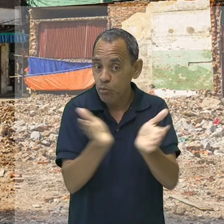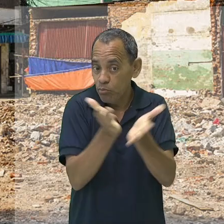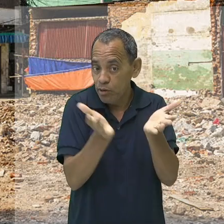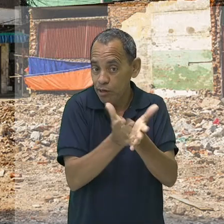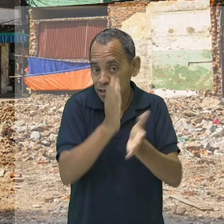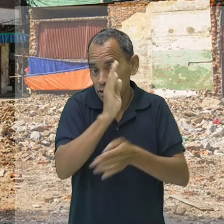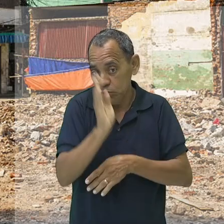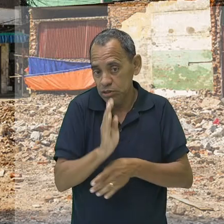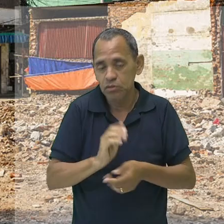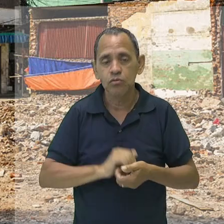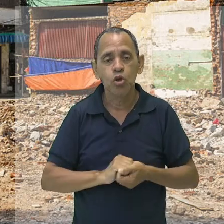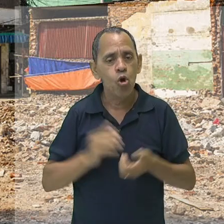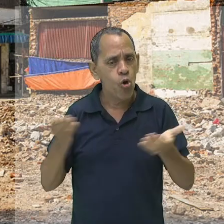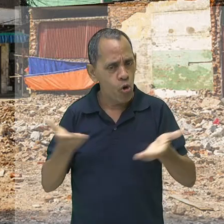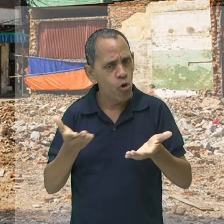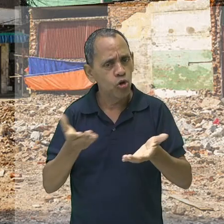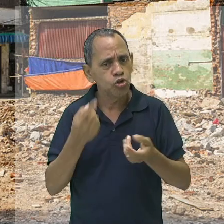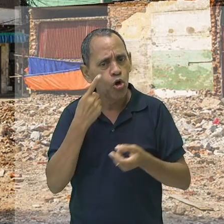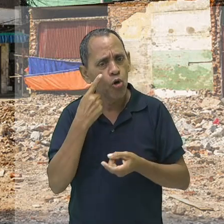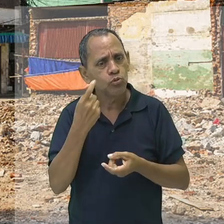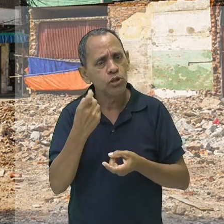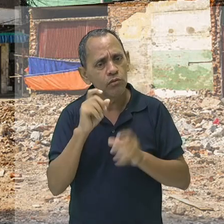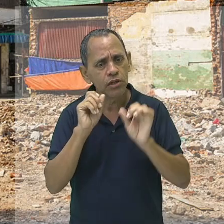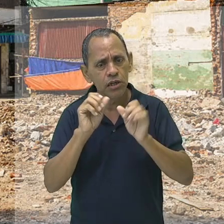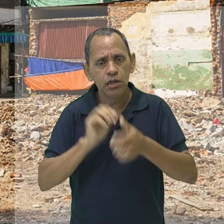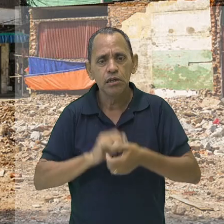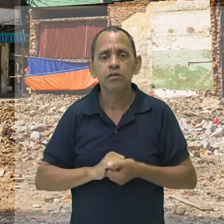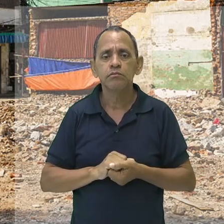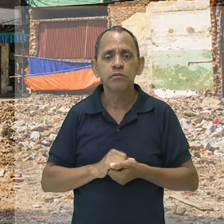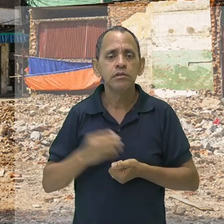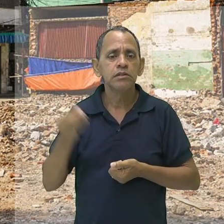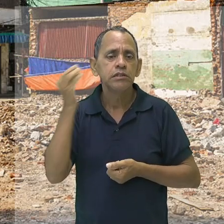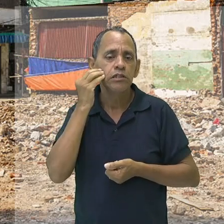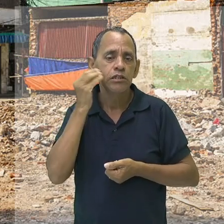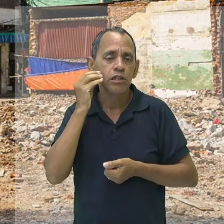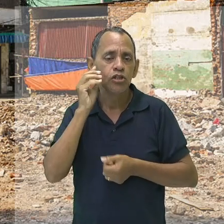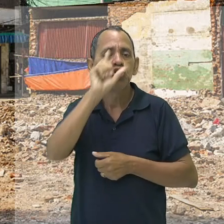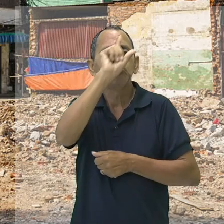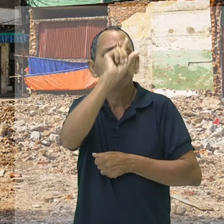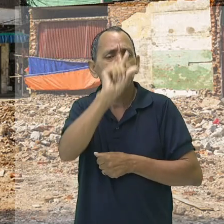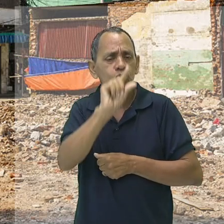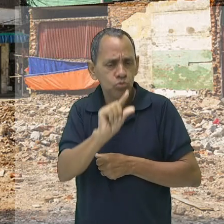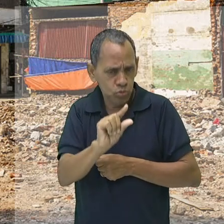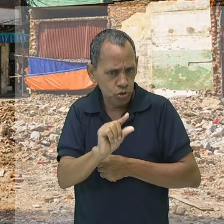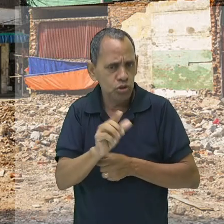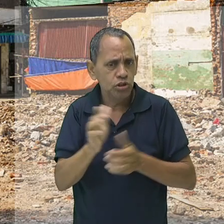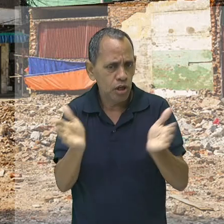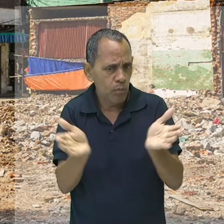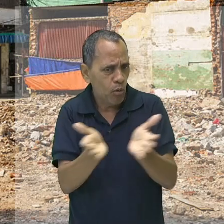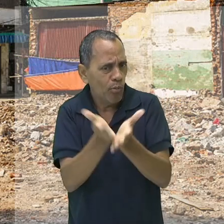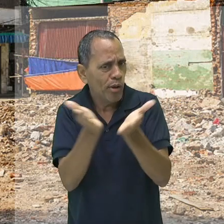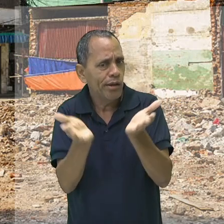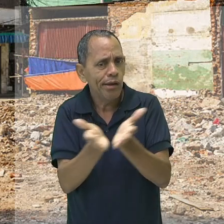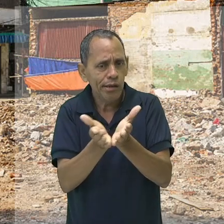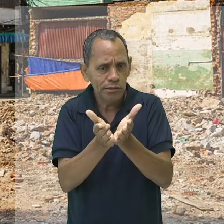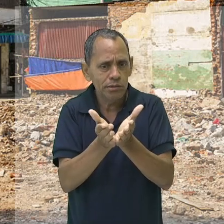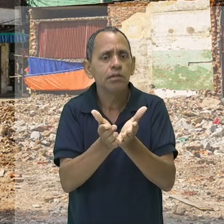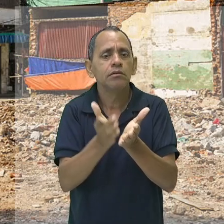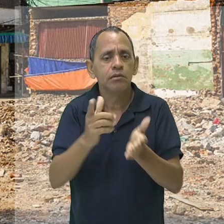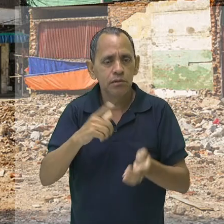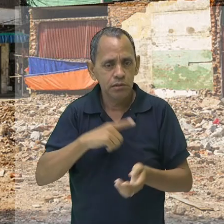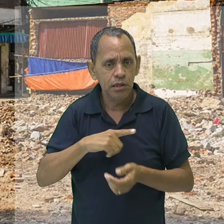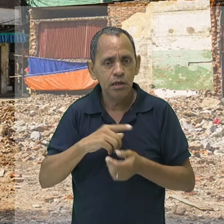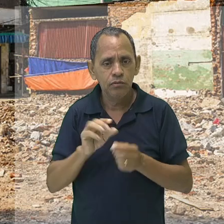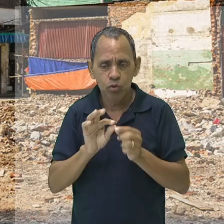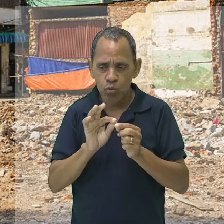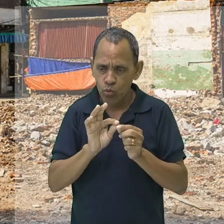dia, a gente observa, né, ainda essa tentativa de reduzir cada vez mais, né? Houve um aumento nos últimos anos para cá,